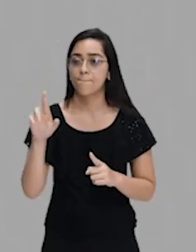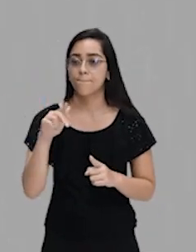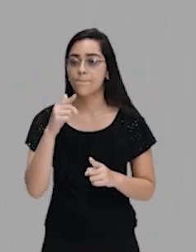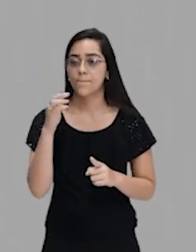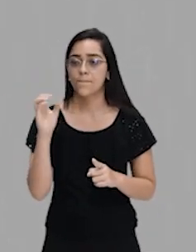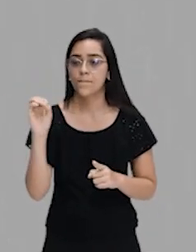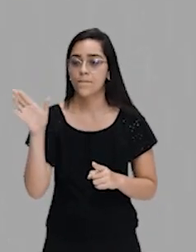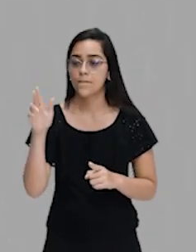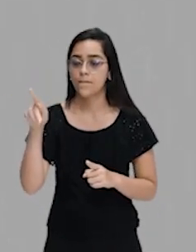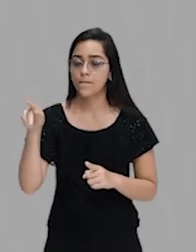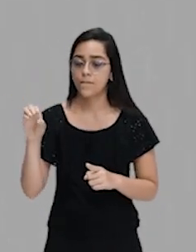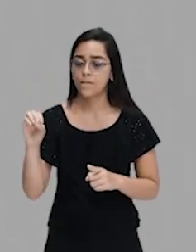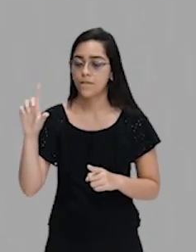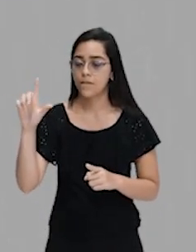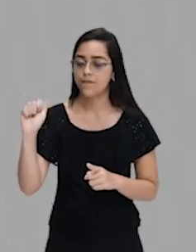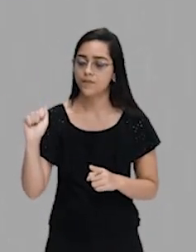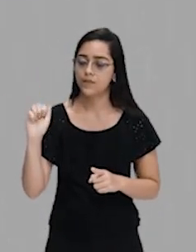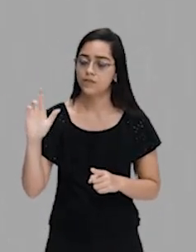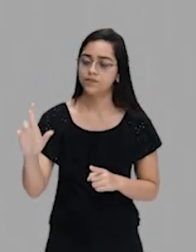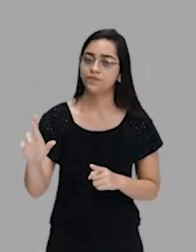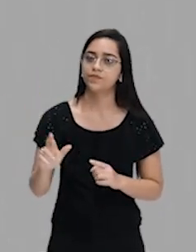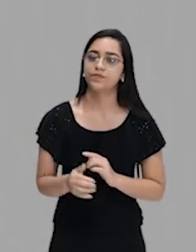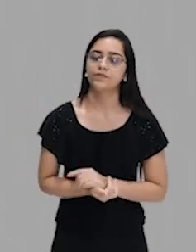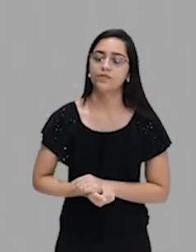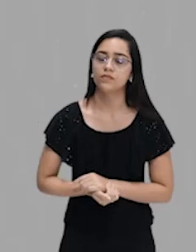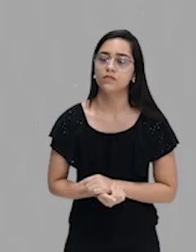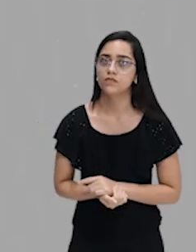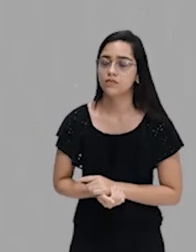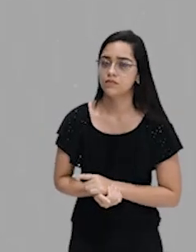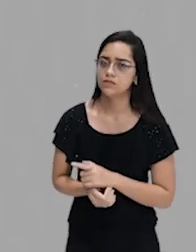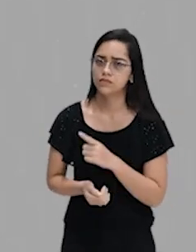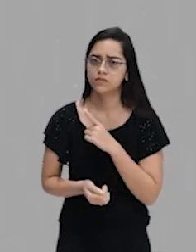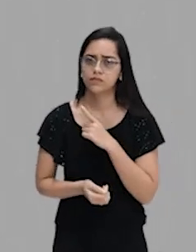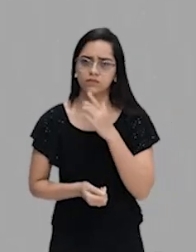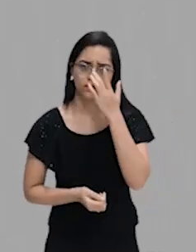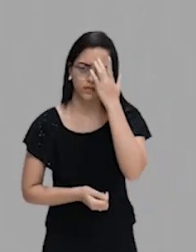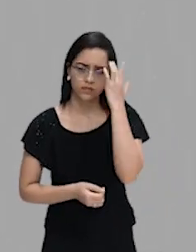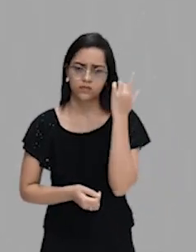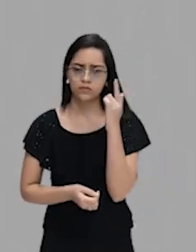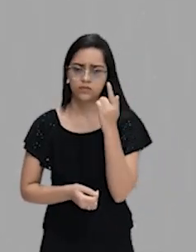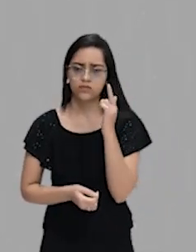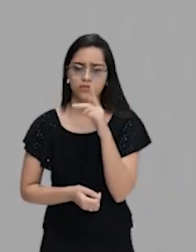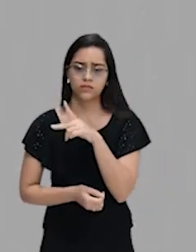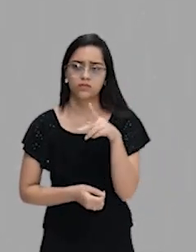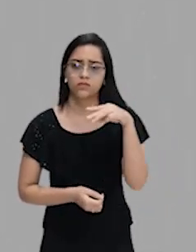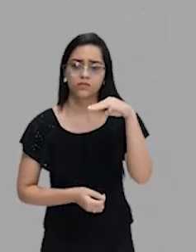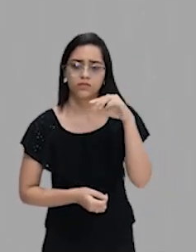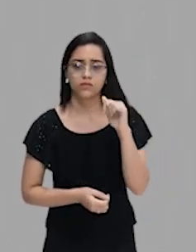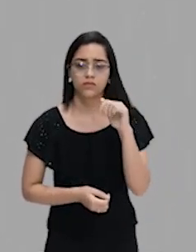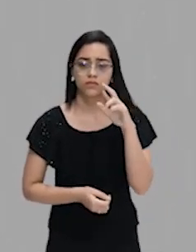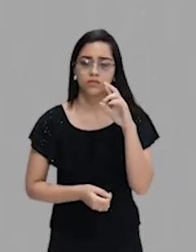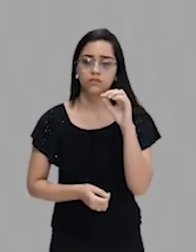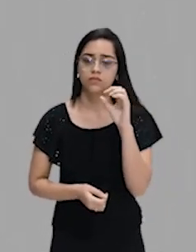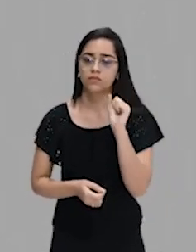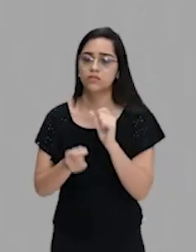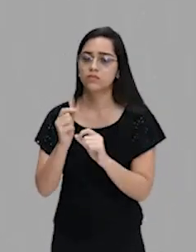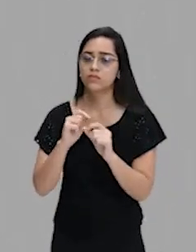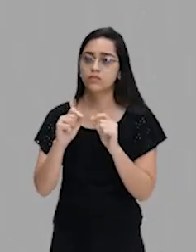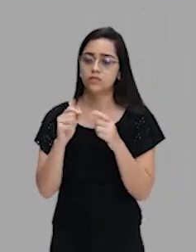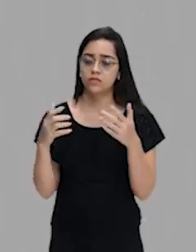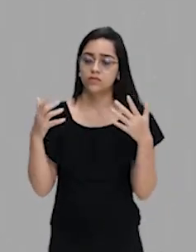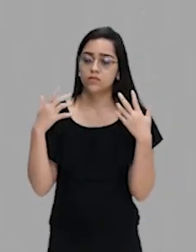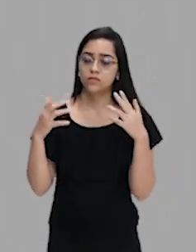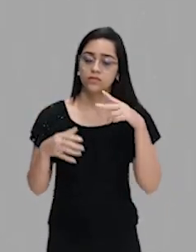né? Então, a galera da geografia, né? O professor Marcos aí, fala do verão polar,